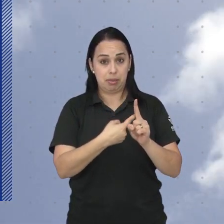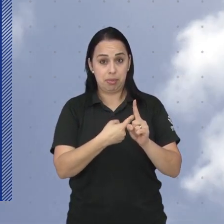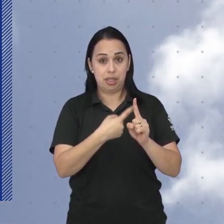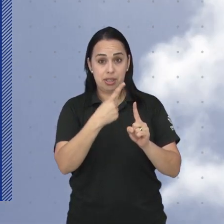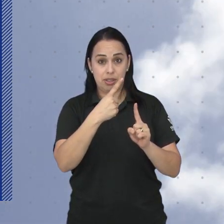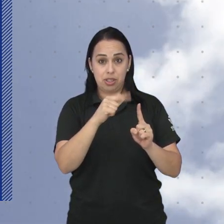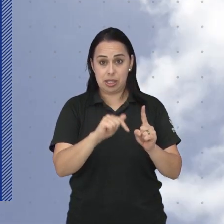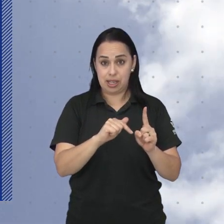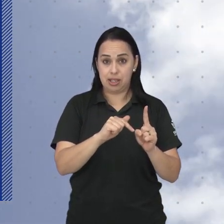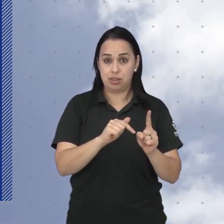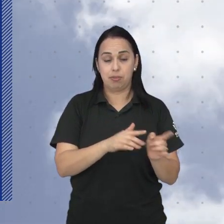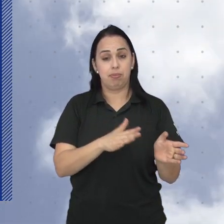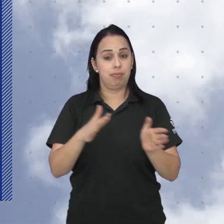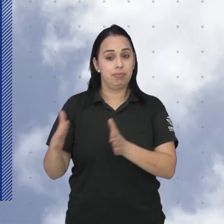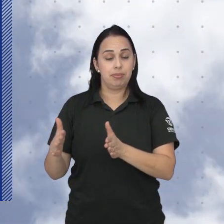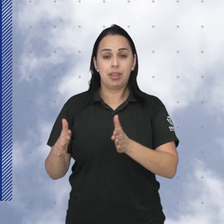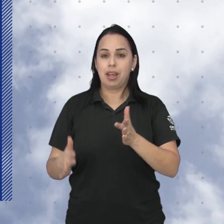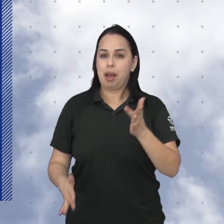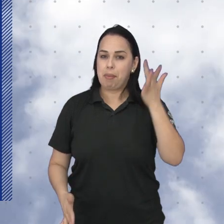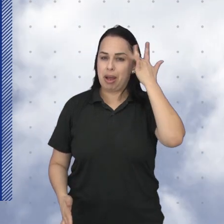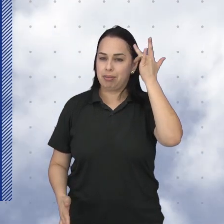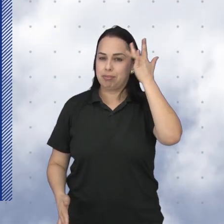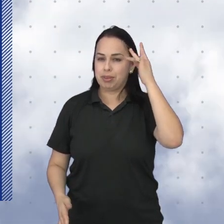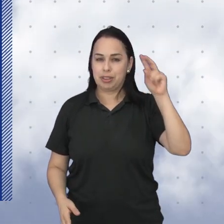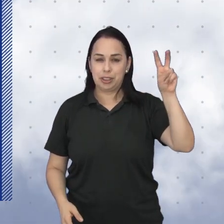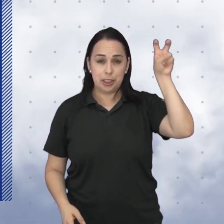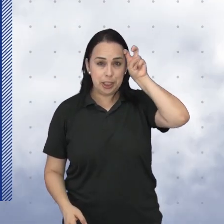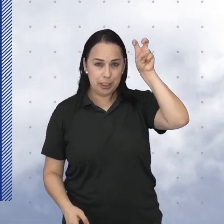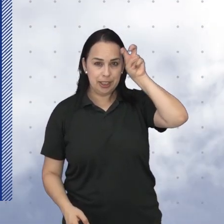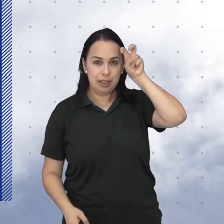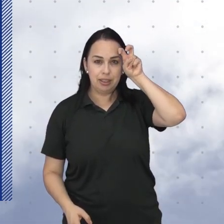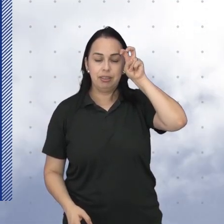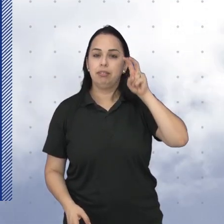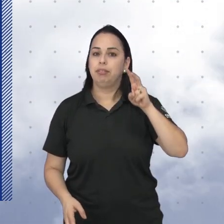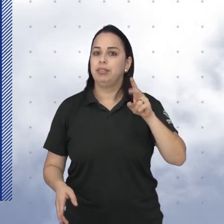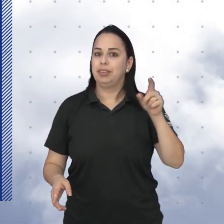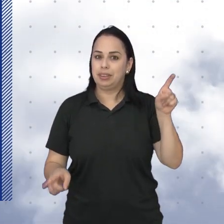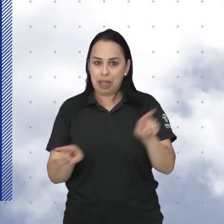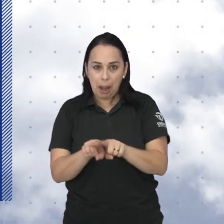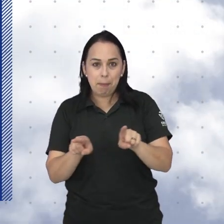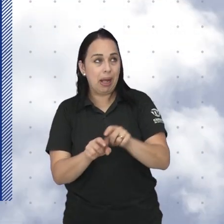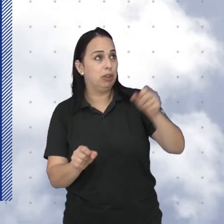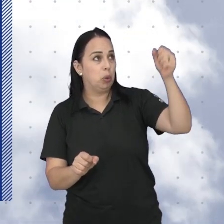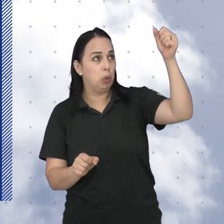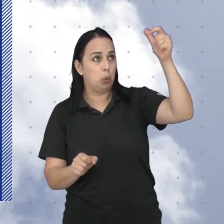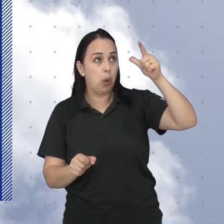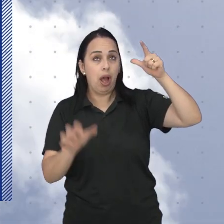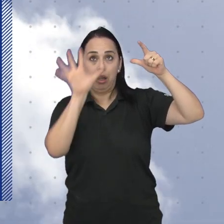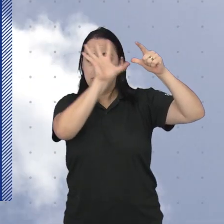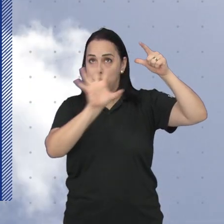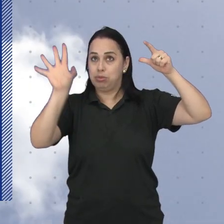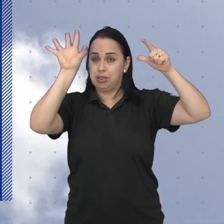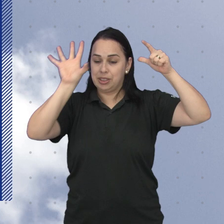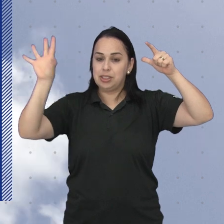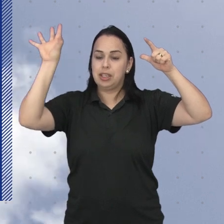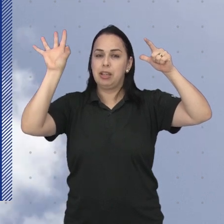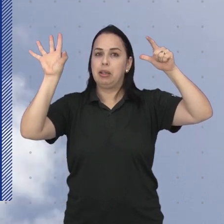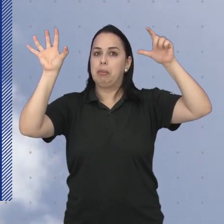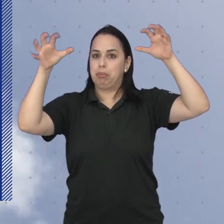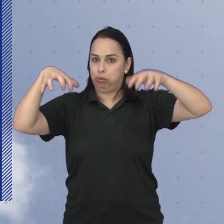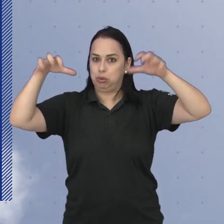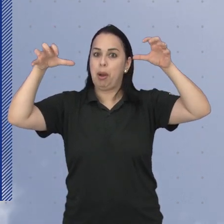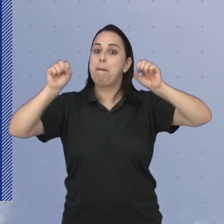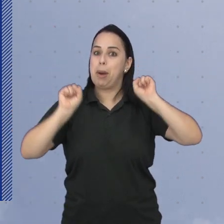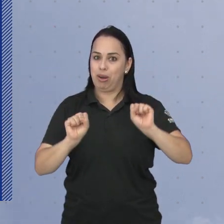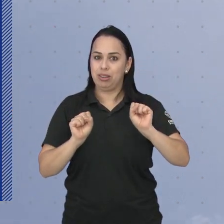de 28 graus, com mínima de 17. Amanhã, quinta-feira, também faz sol com a presença de nuvens e há chance